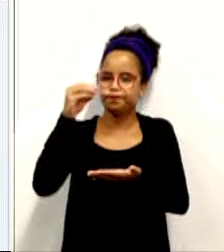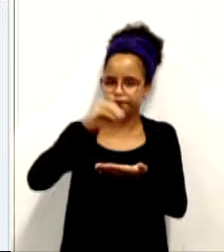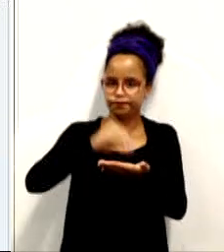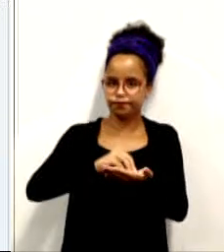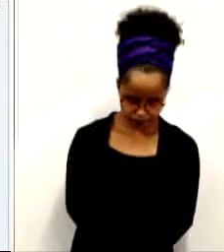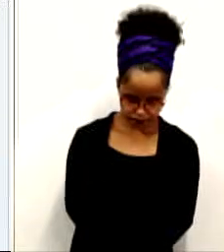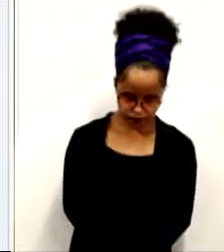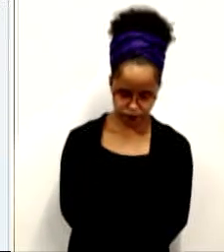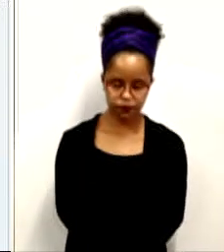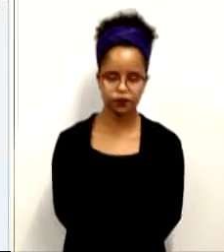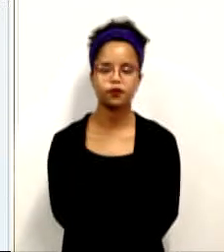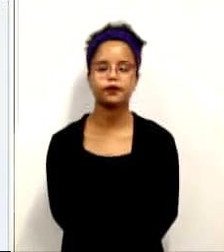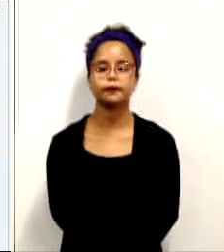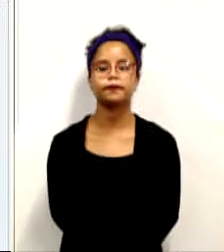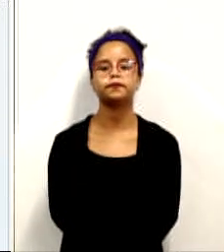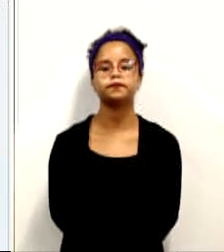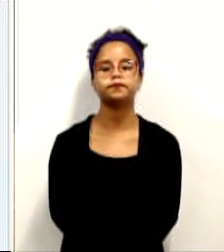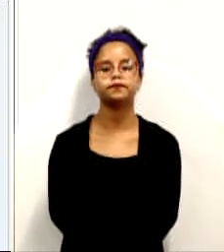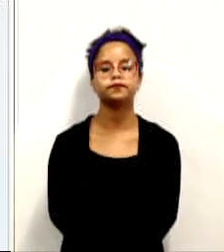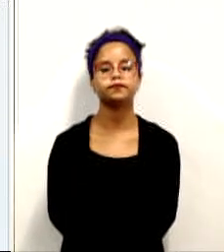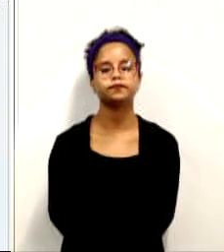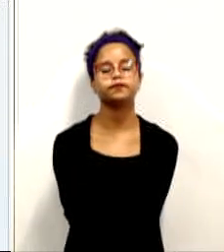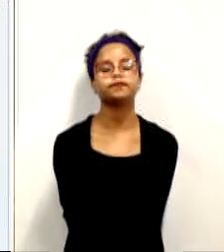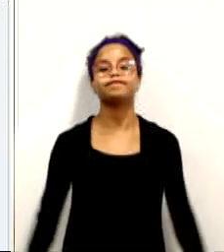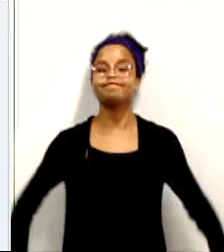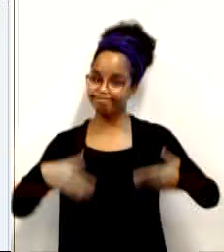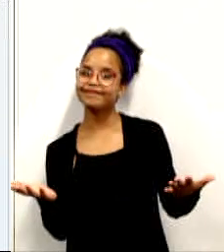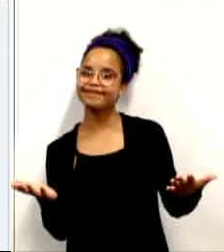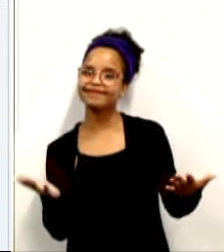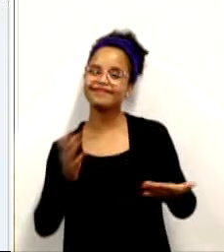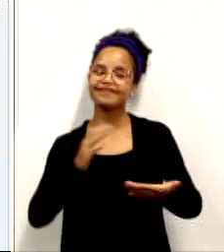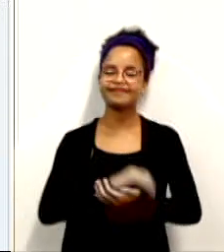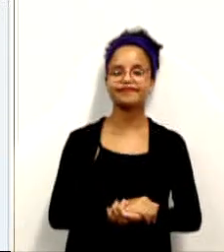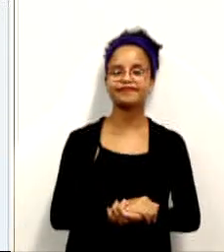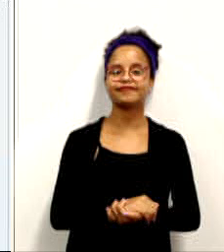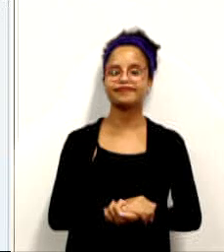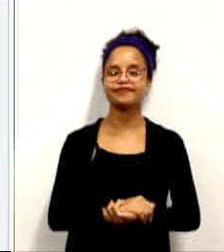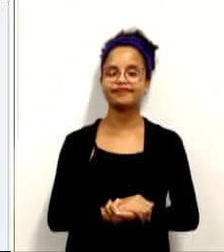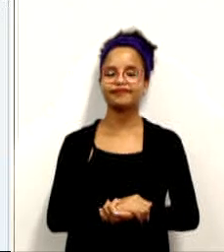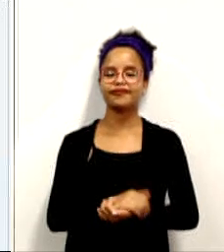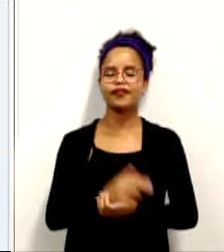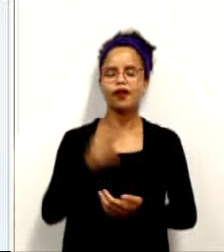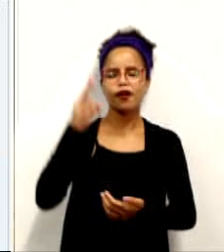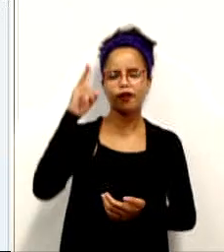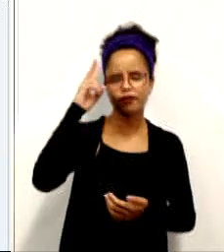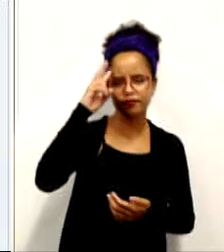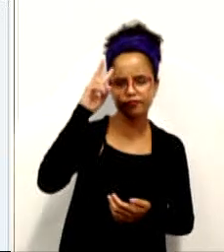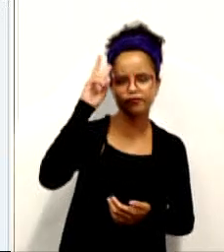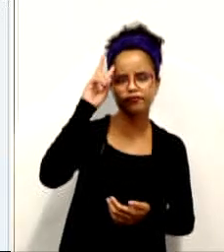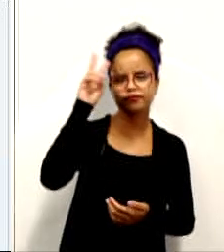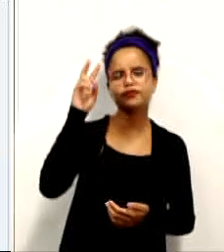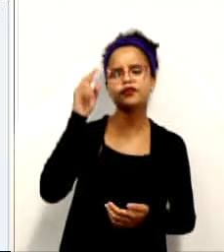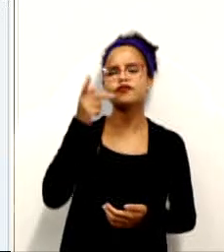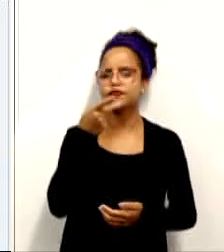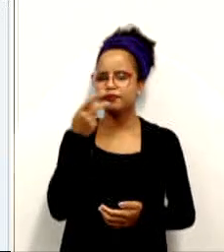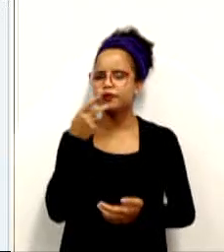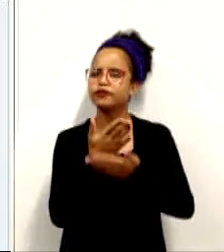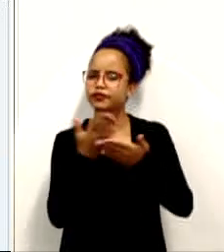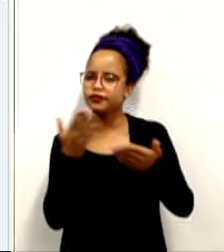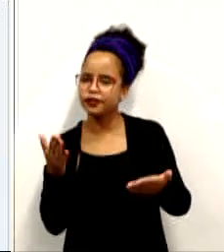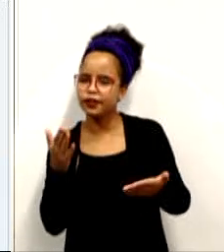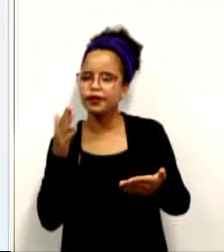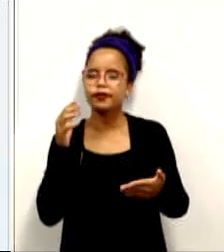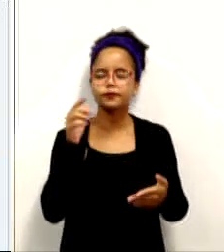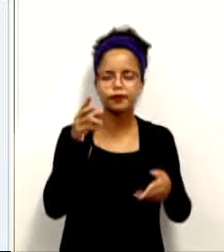massa. Então, pessoal, lembra que eu disse para vocês ficarem ligadinhos, pegarem um